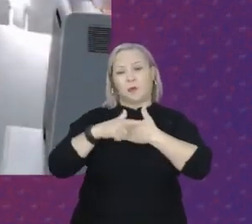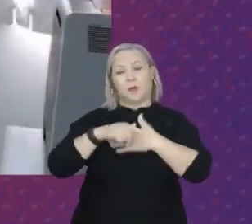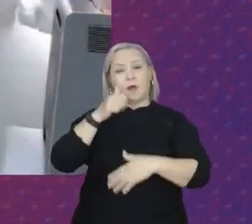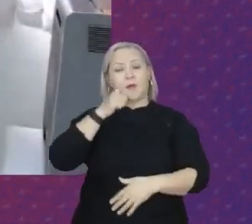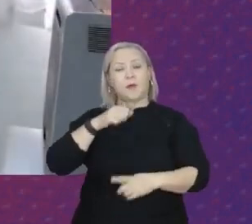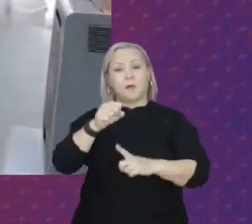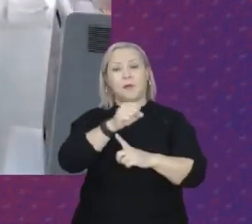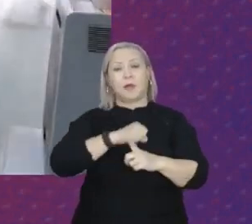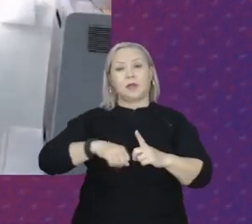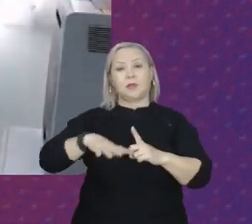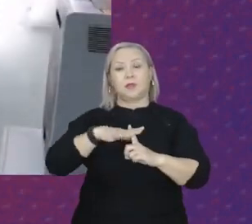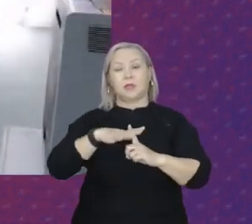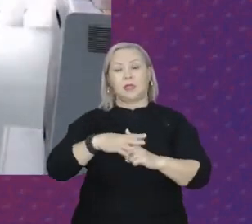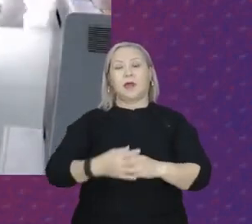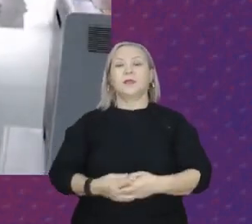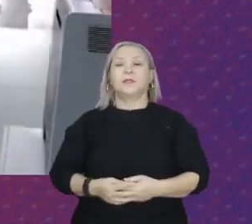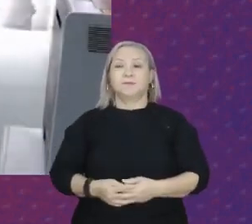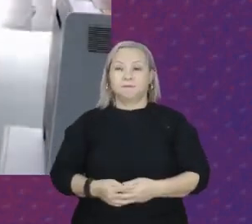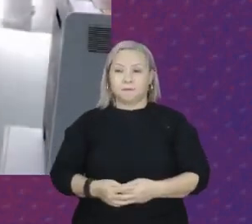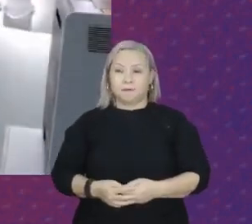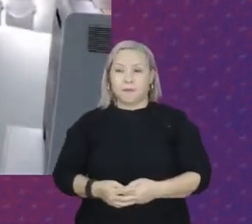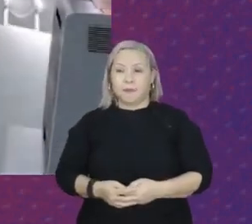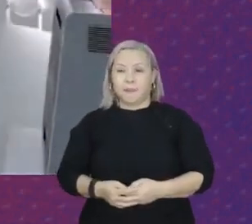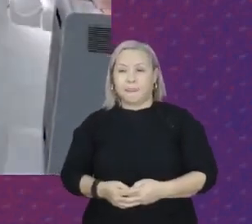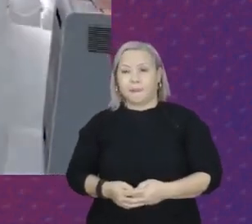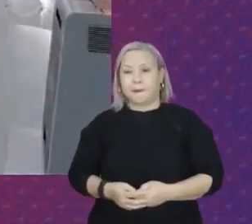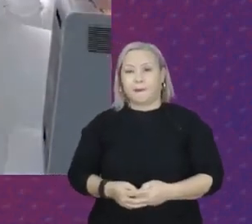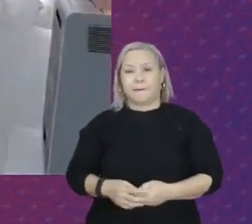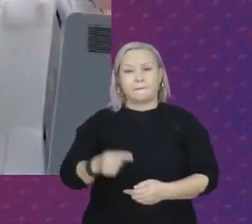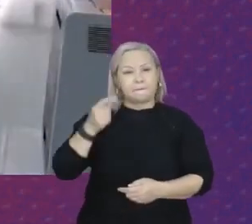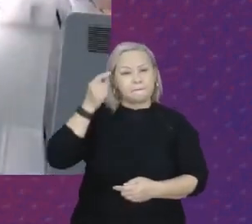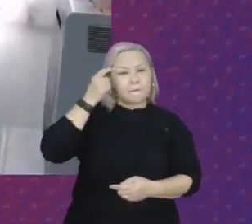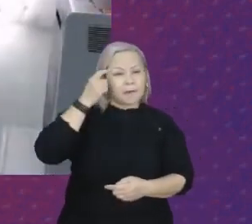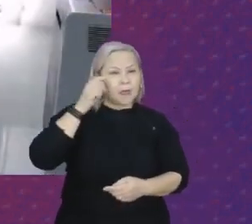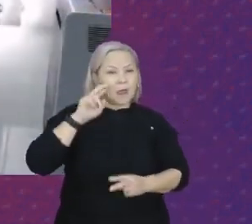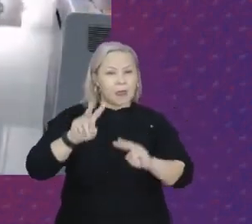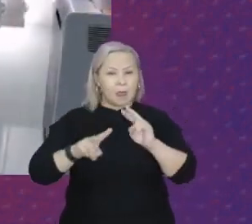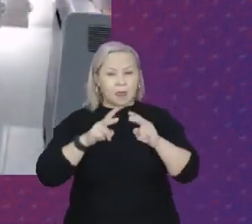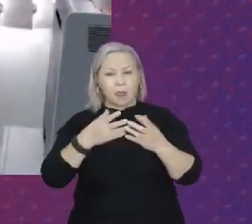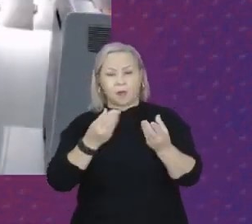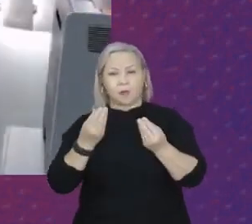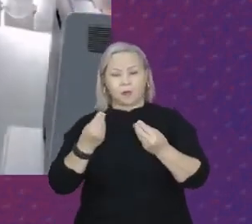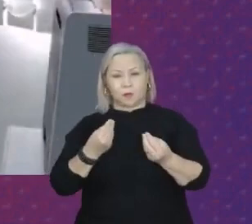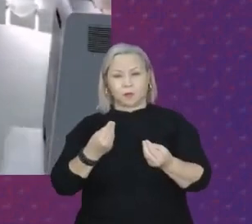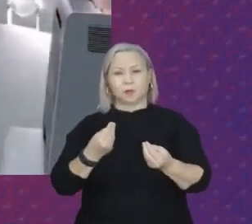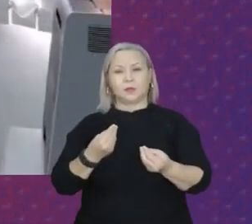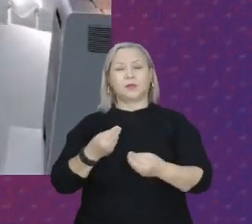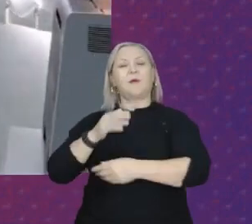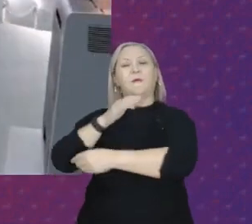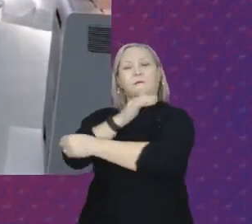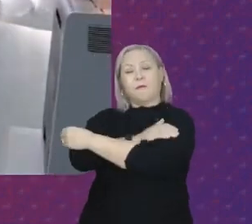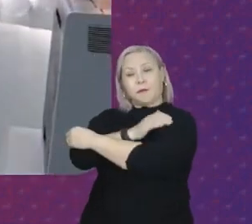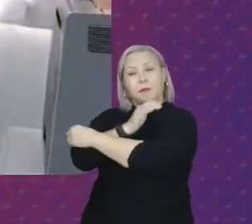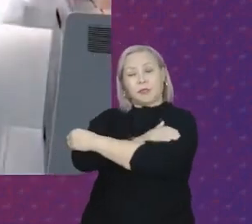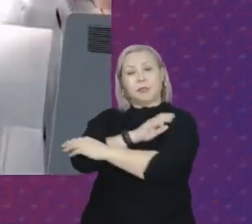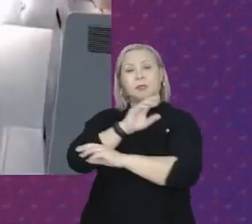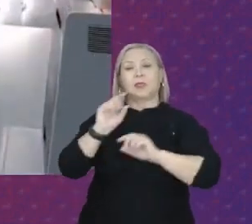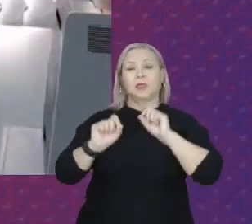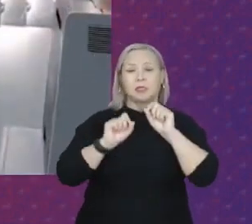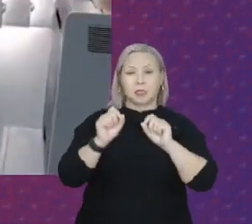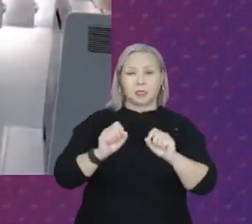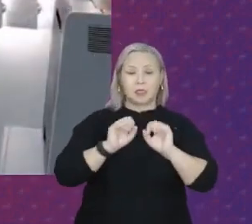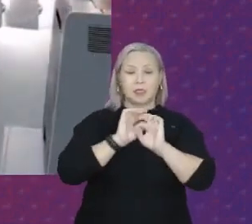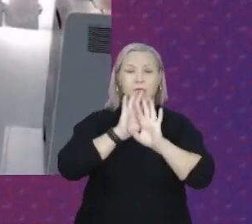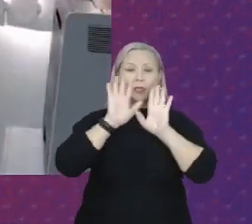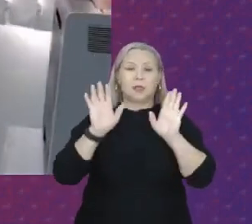na sociedade, as próprias lutas, né, feministas que